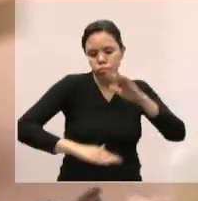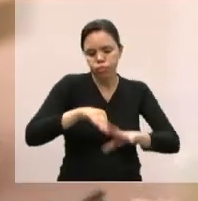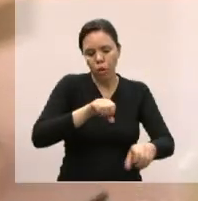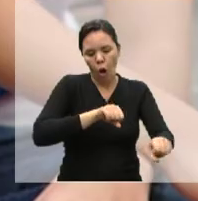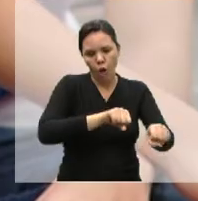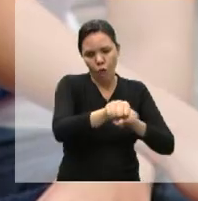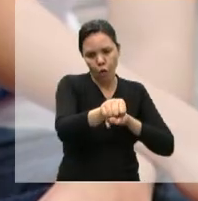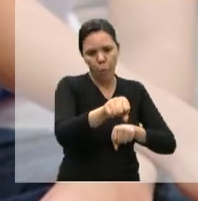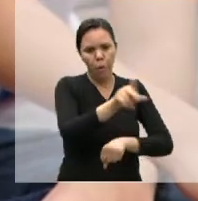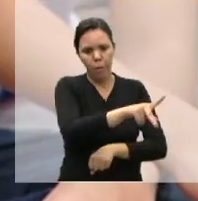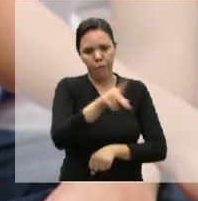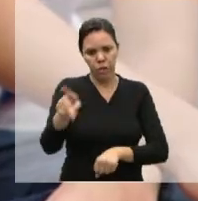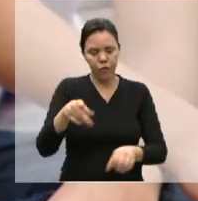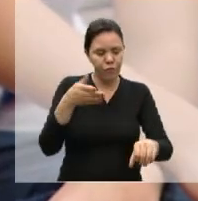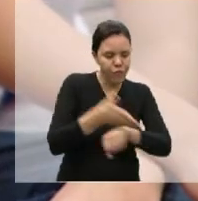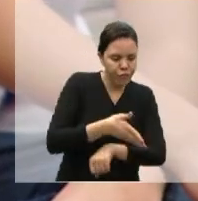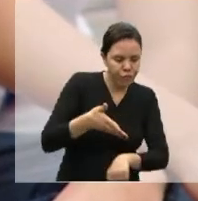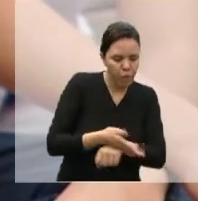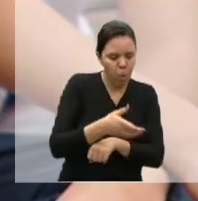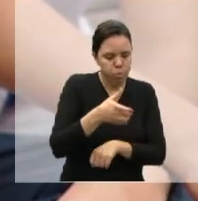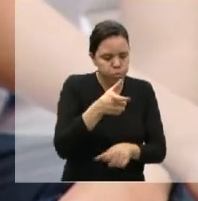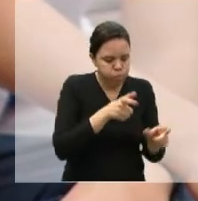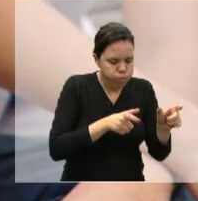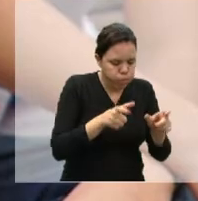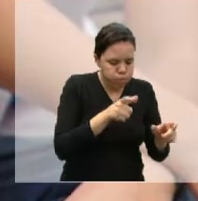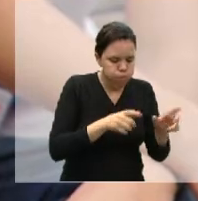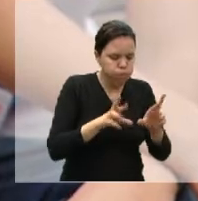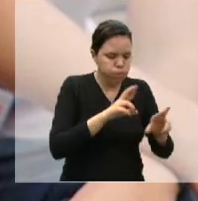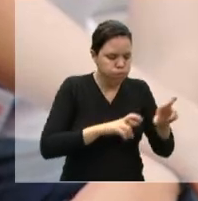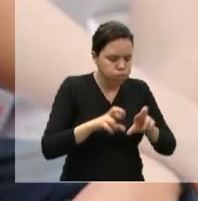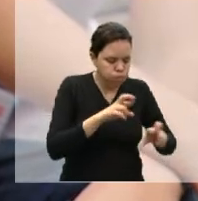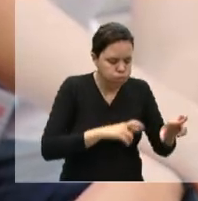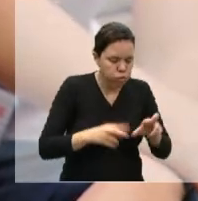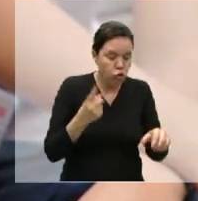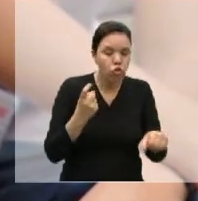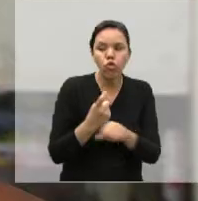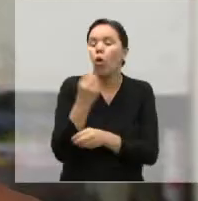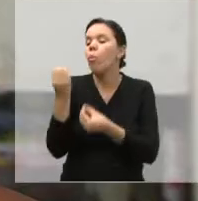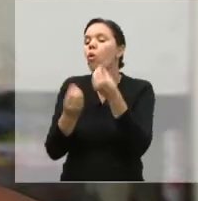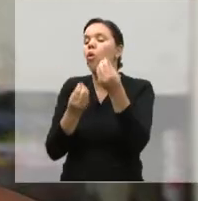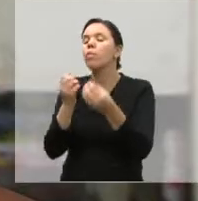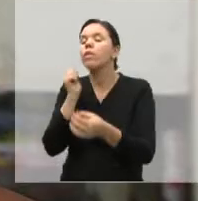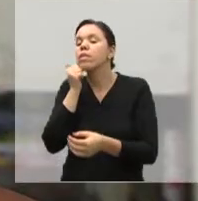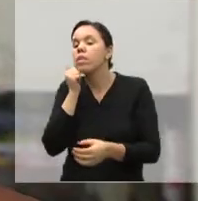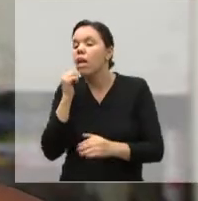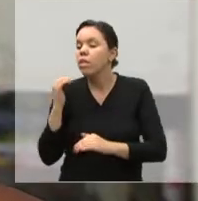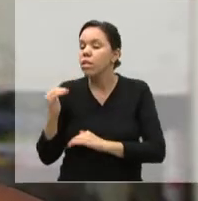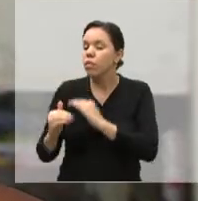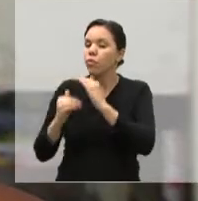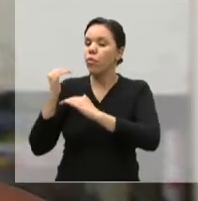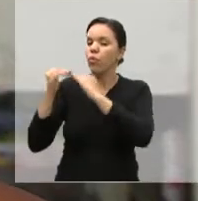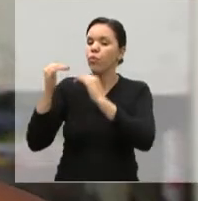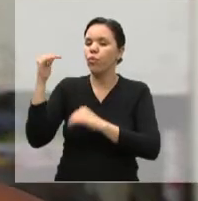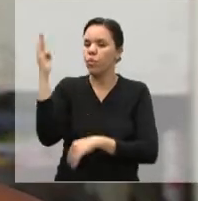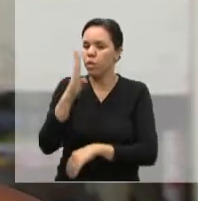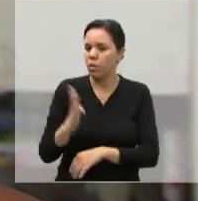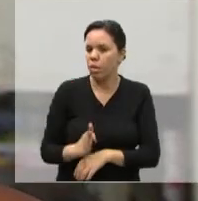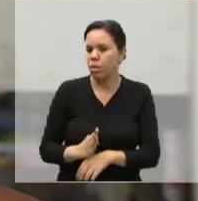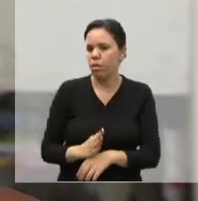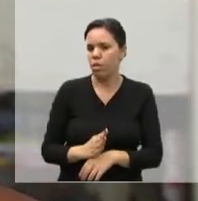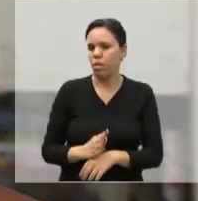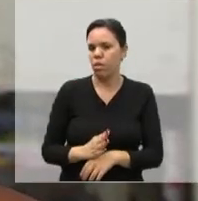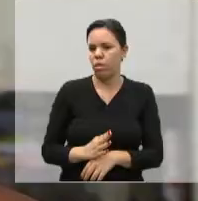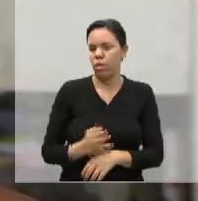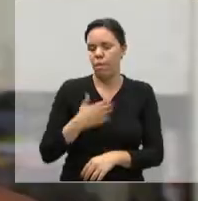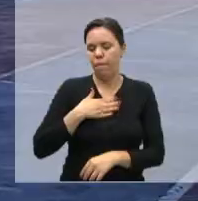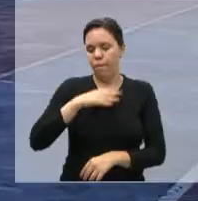laboratórios e descobrem como a ciência é desenvolvida no Brasil. Ampliou mais meus conhecimentos, não só para essa área, como